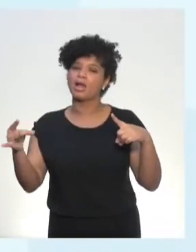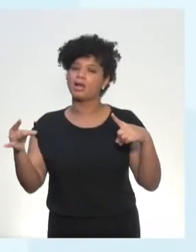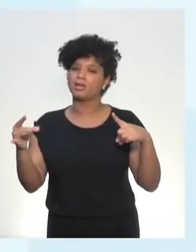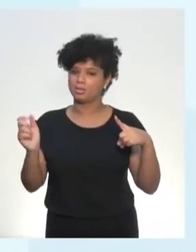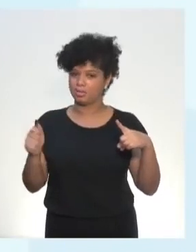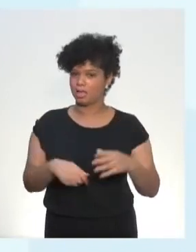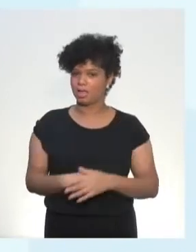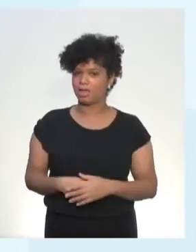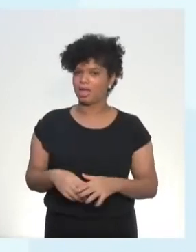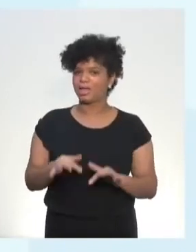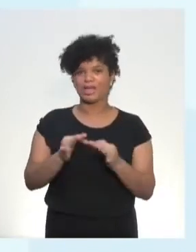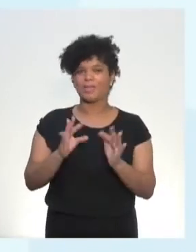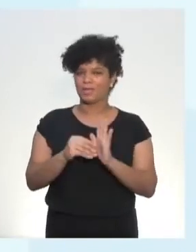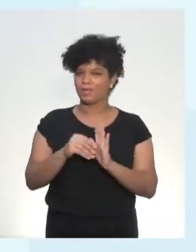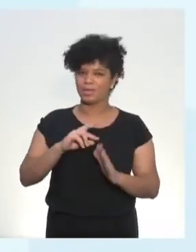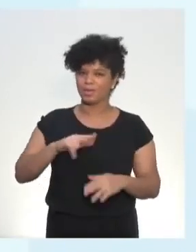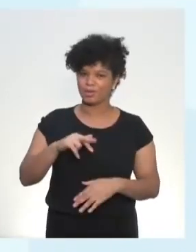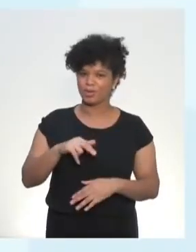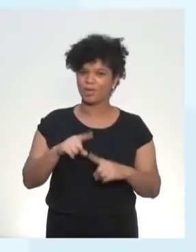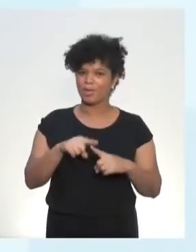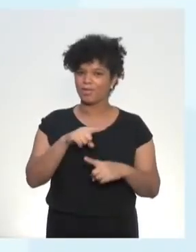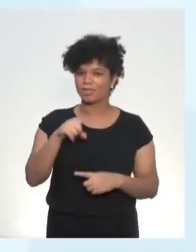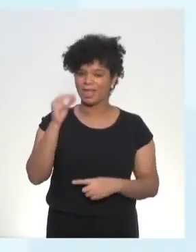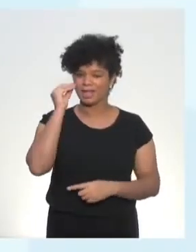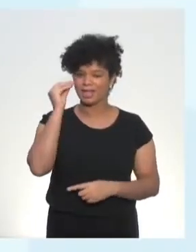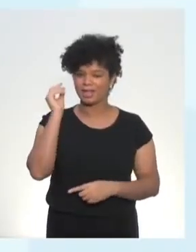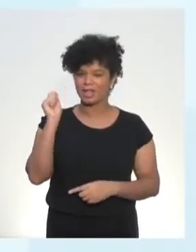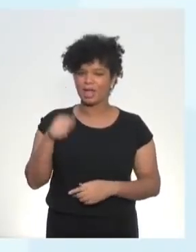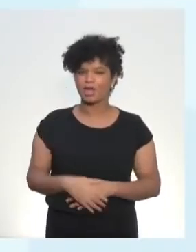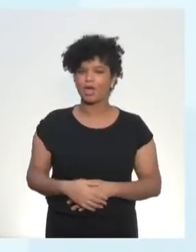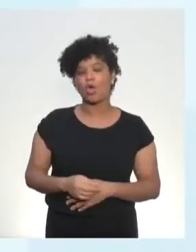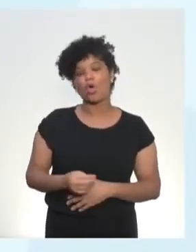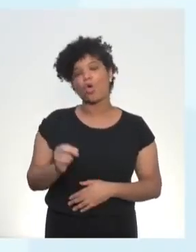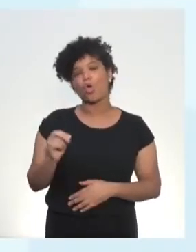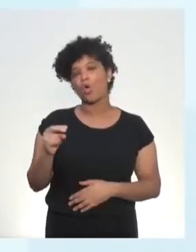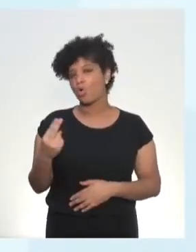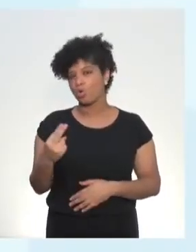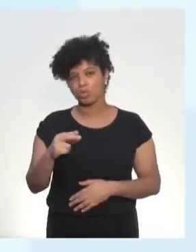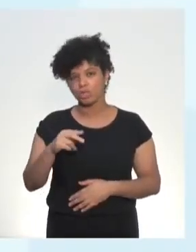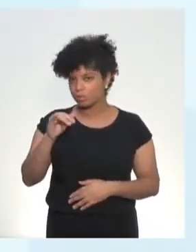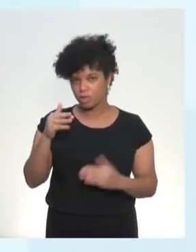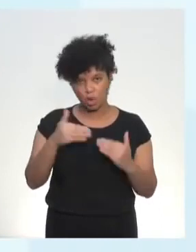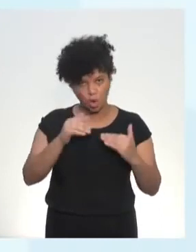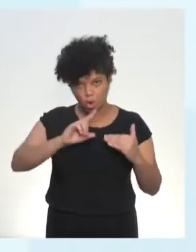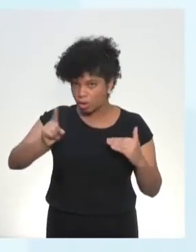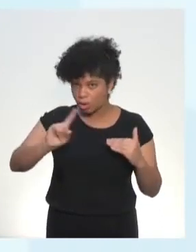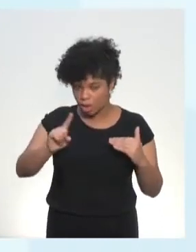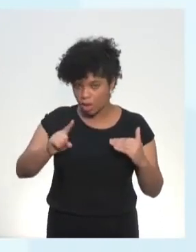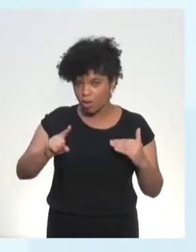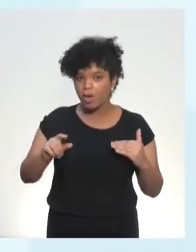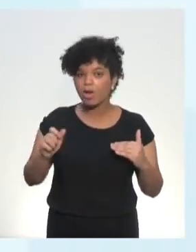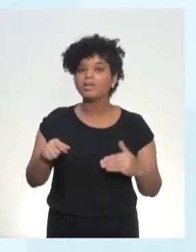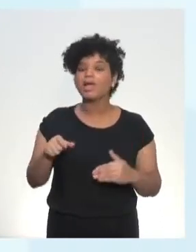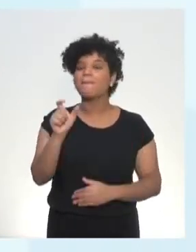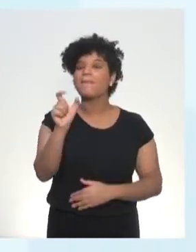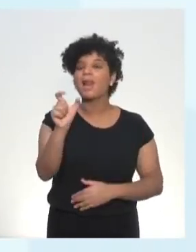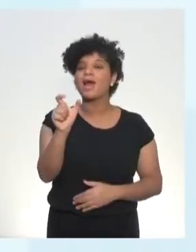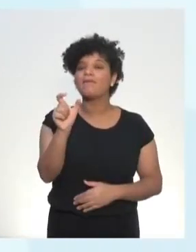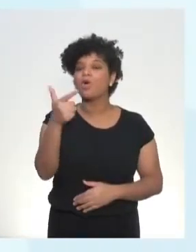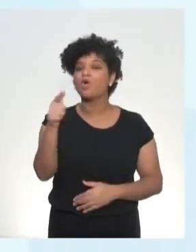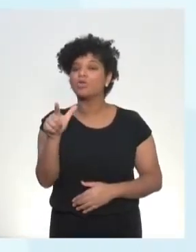Sei que não é tão simples assim, mas a gente vai tentar aí. I don't think. Se você não concordar, em vez de falar eu acho que